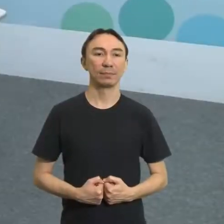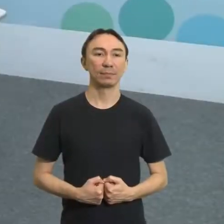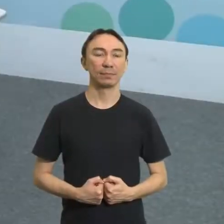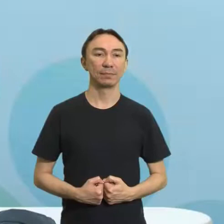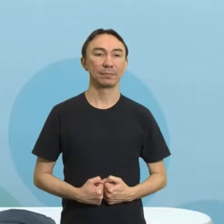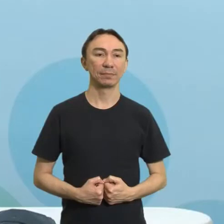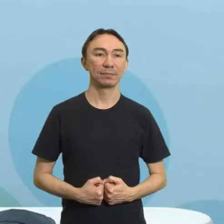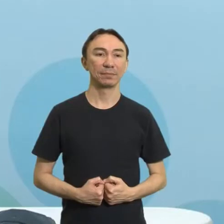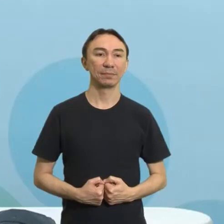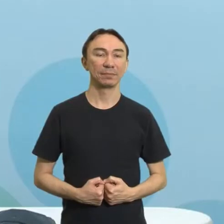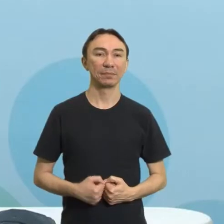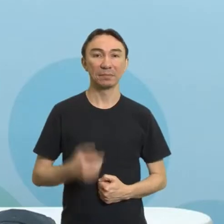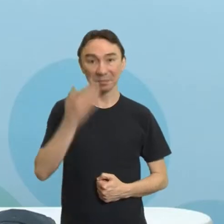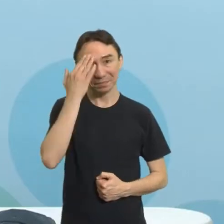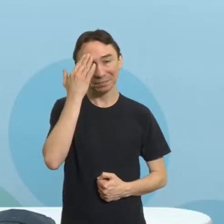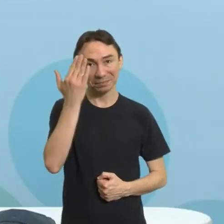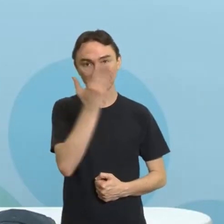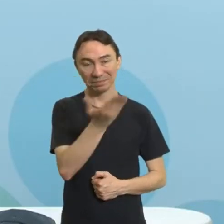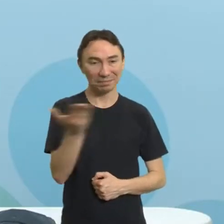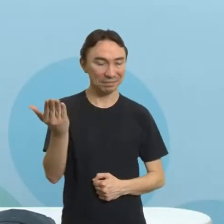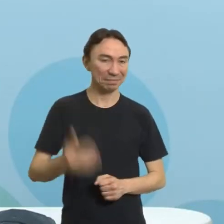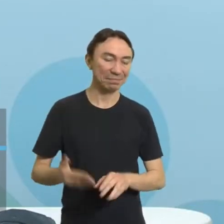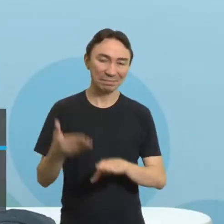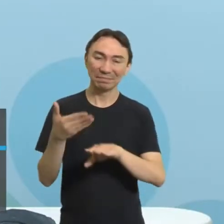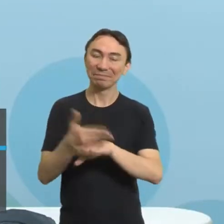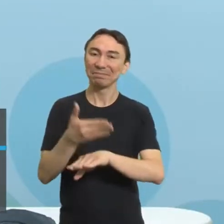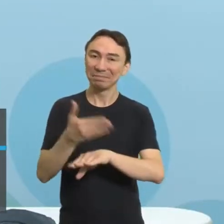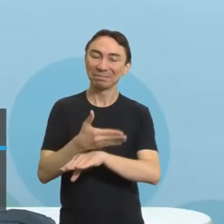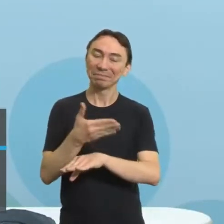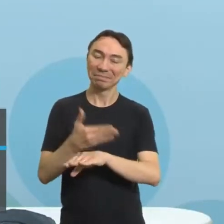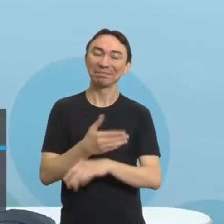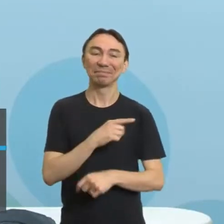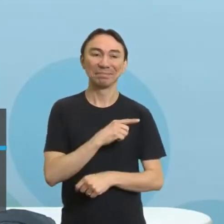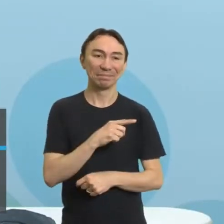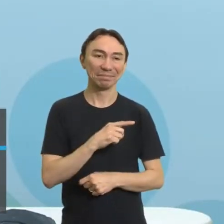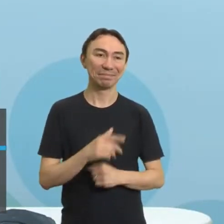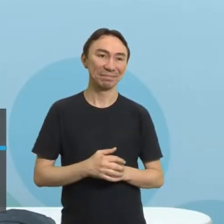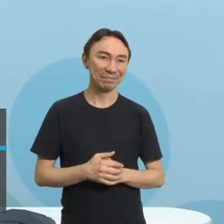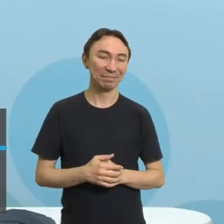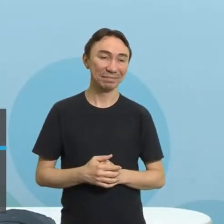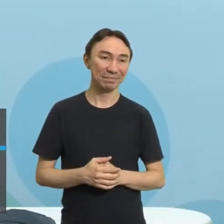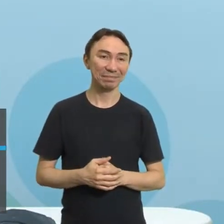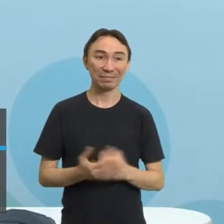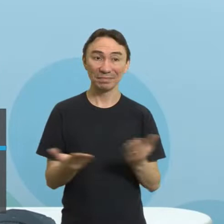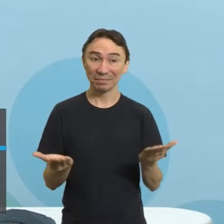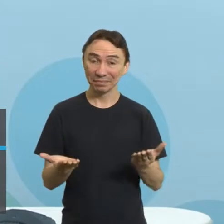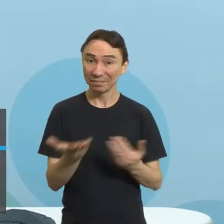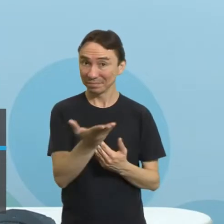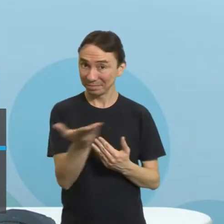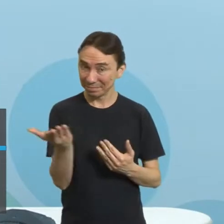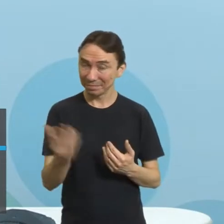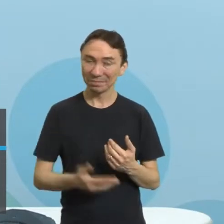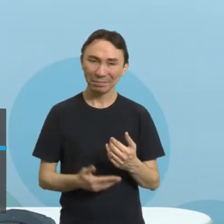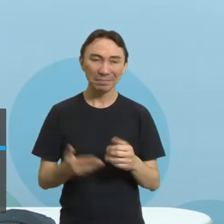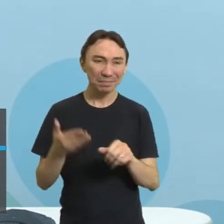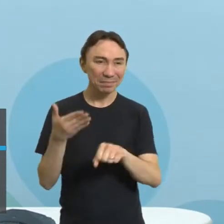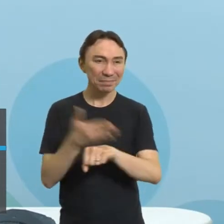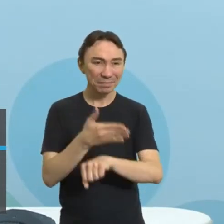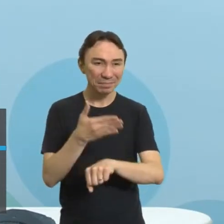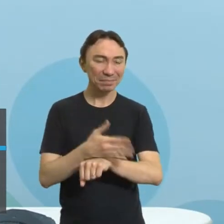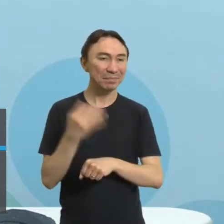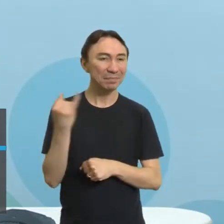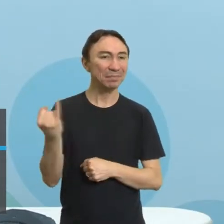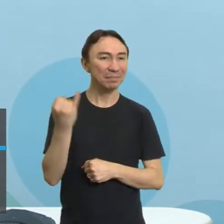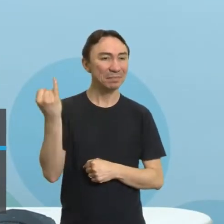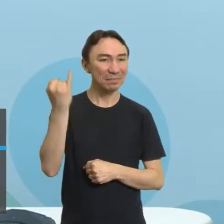Obrigada a todos e todas que participaram. Queria ressaltar que a participação de vocês é sempre muito importante para nós, né,